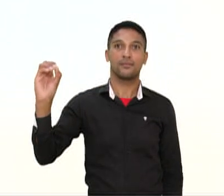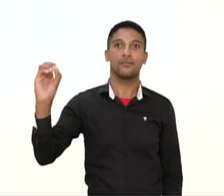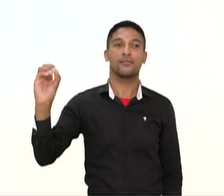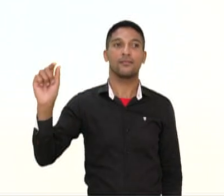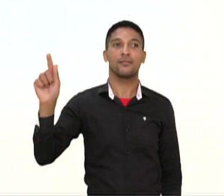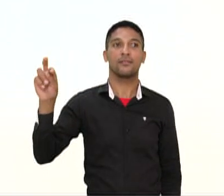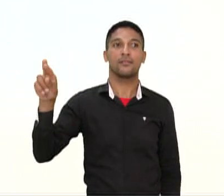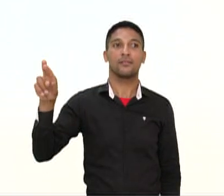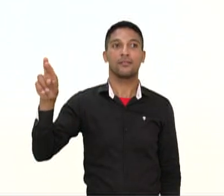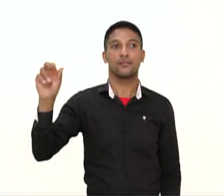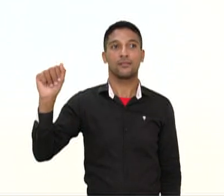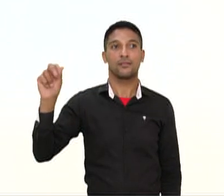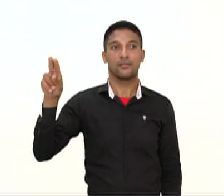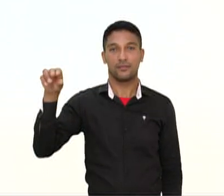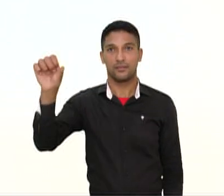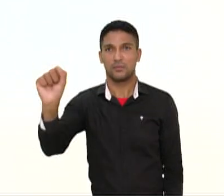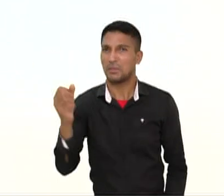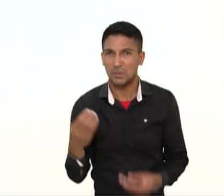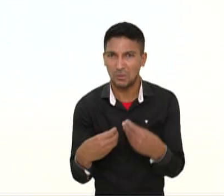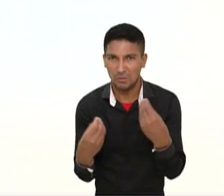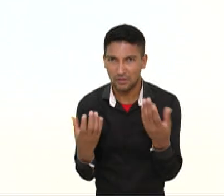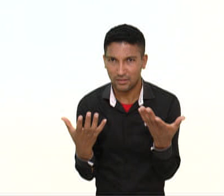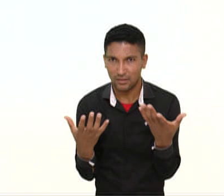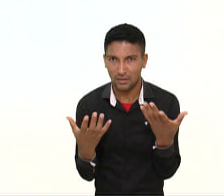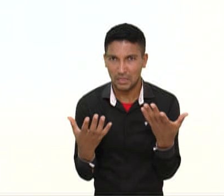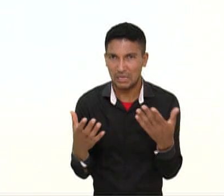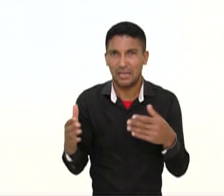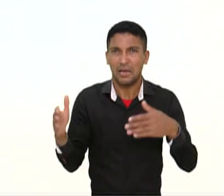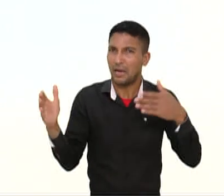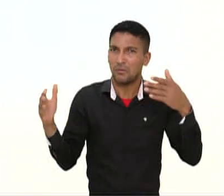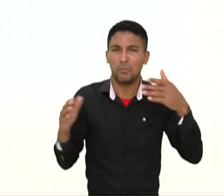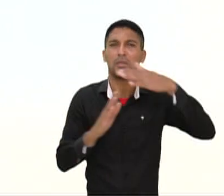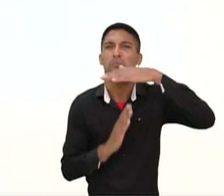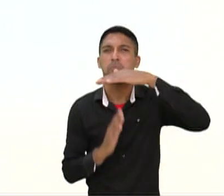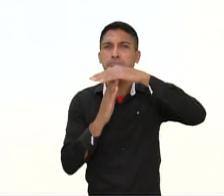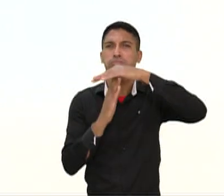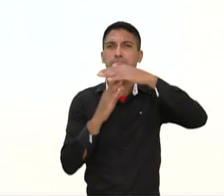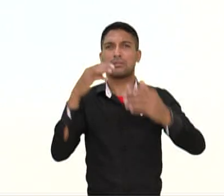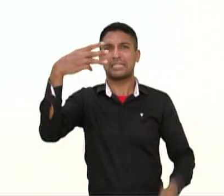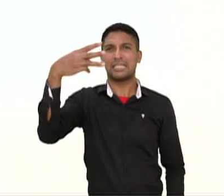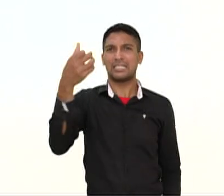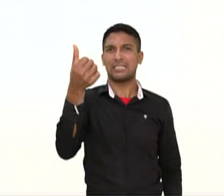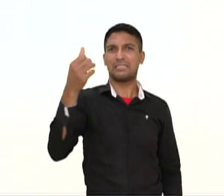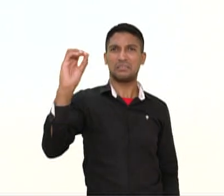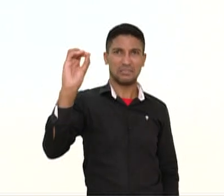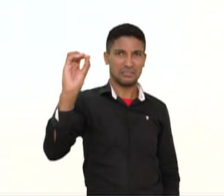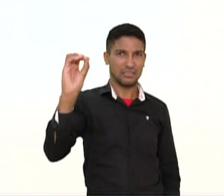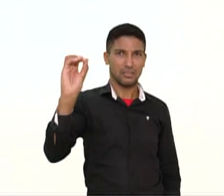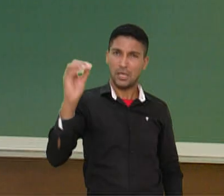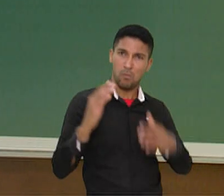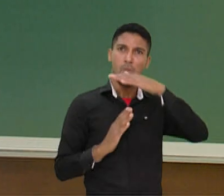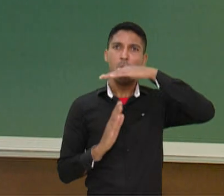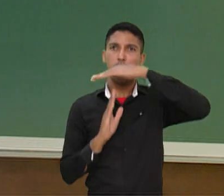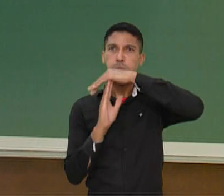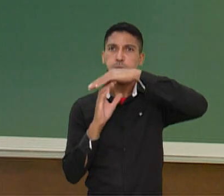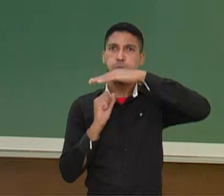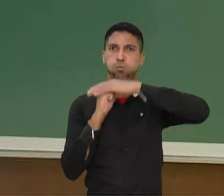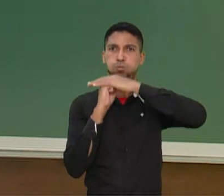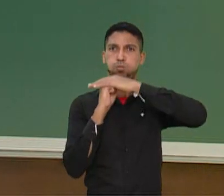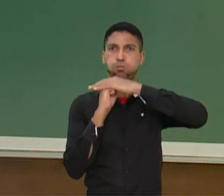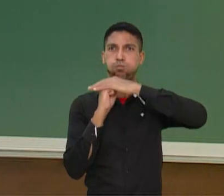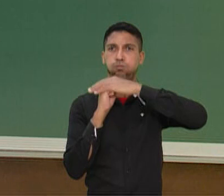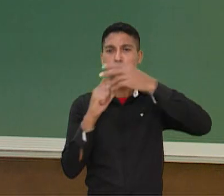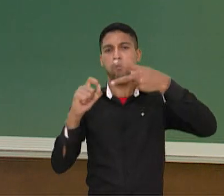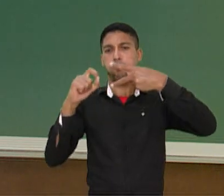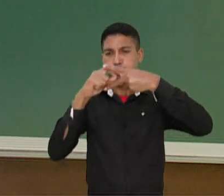como assim 1.800 graus? O máximo não é 360? Eu tô achando meio estranho esse negócio. Esse negócio de grau é